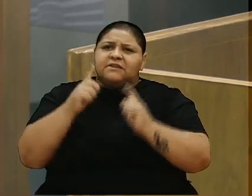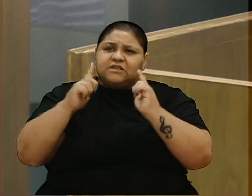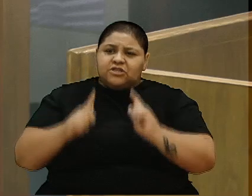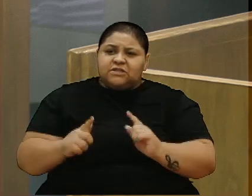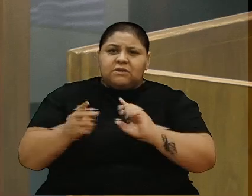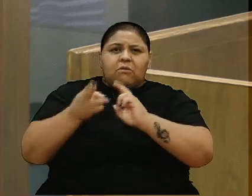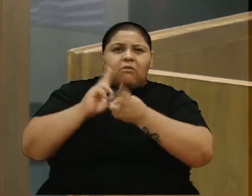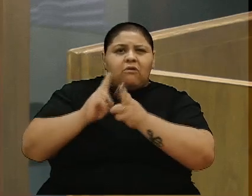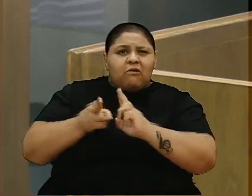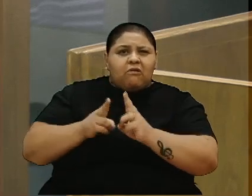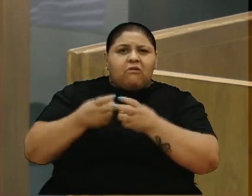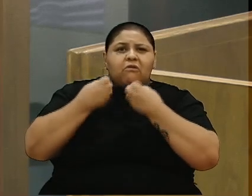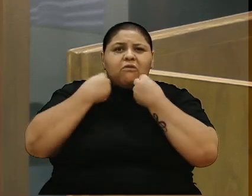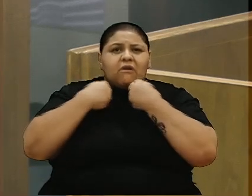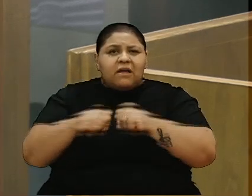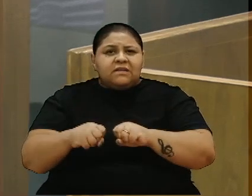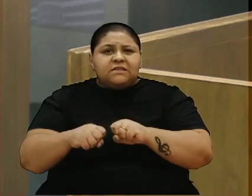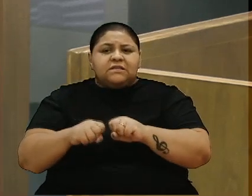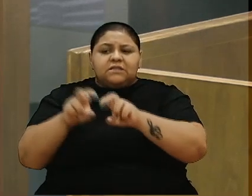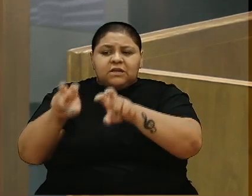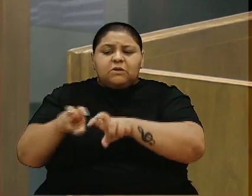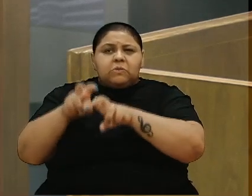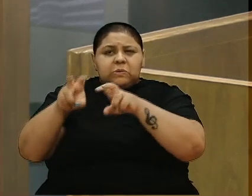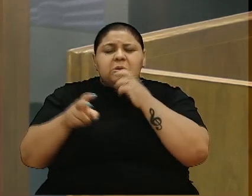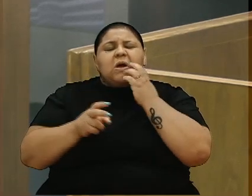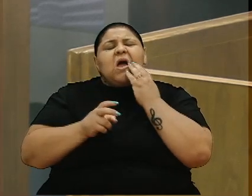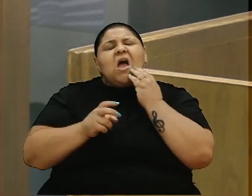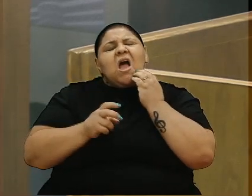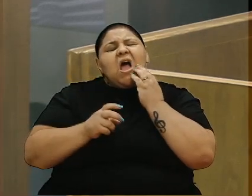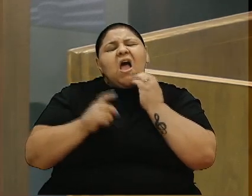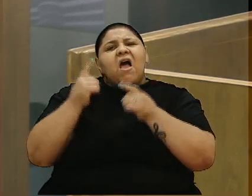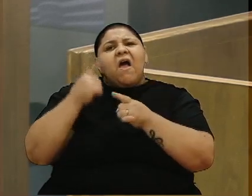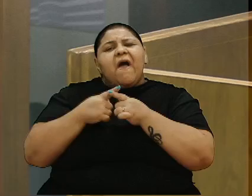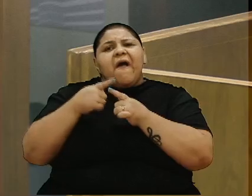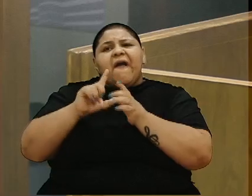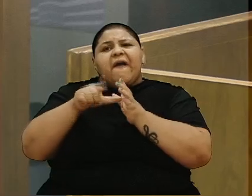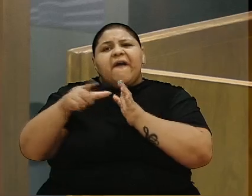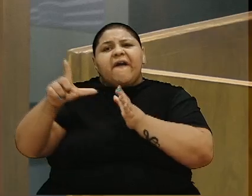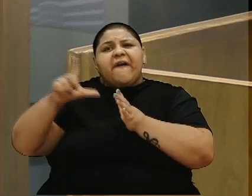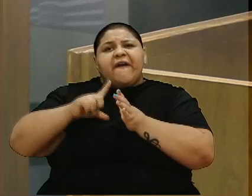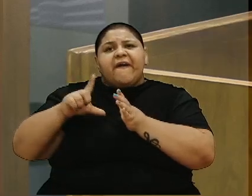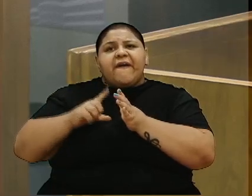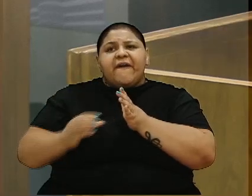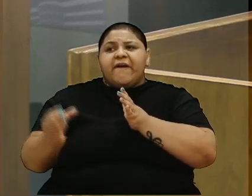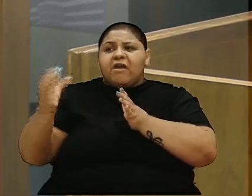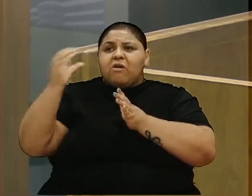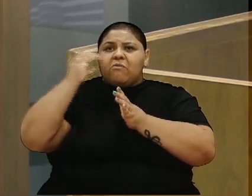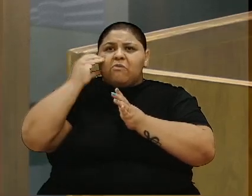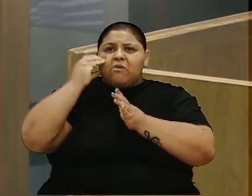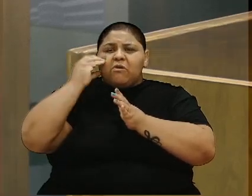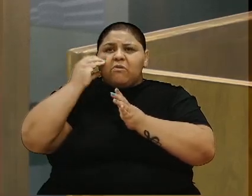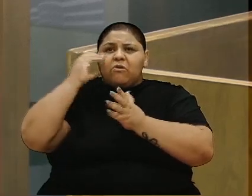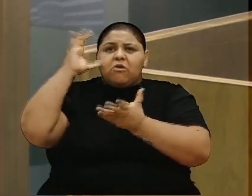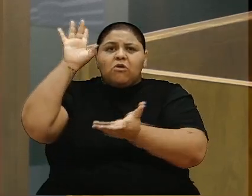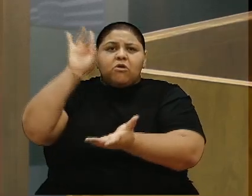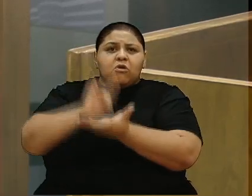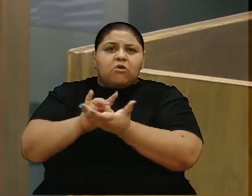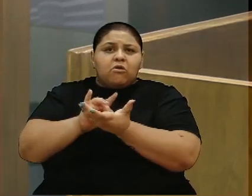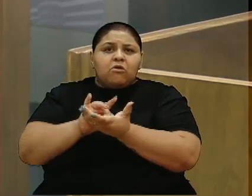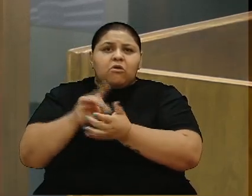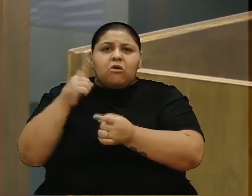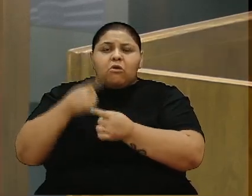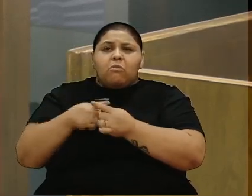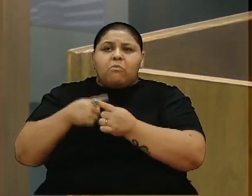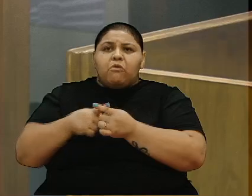Urbana, a Secretaria da Agricultura, né? Porque daqui a pouco nós temos um patrimônio tombado que vai ser tombado pelo